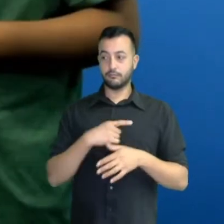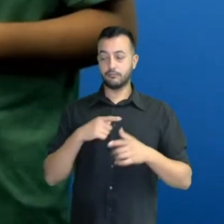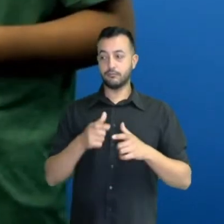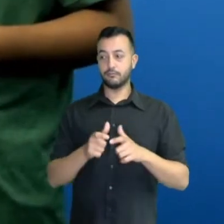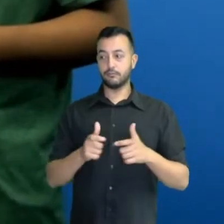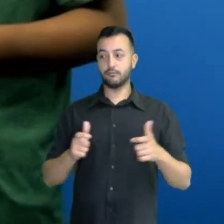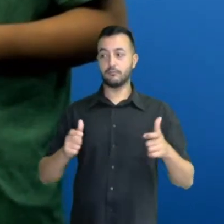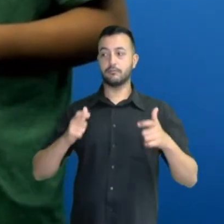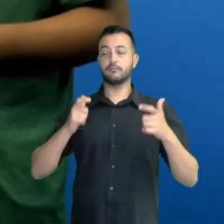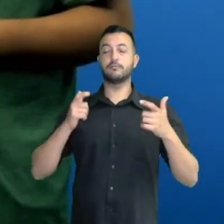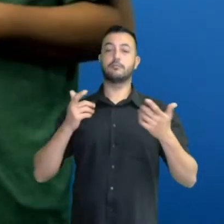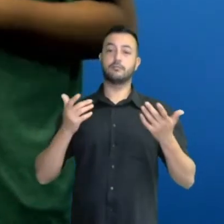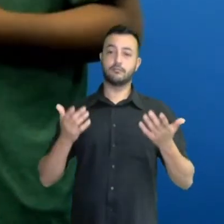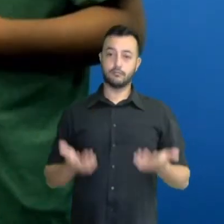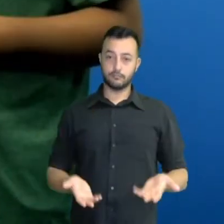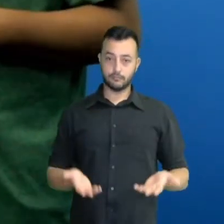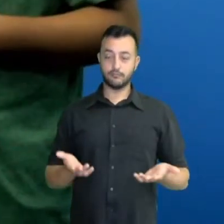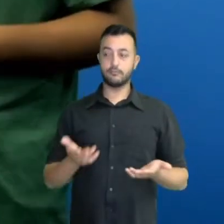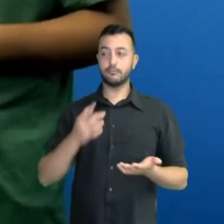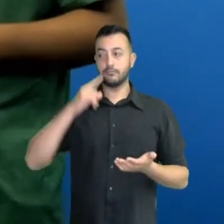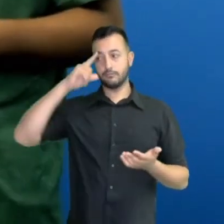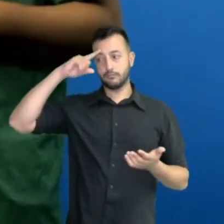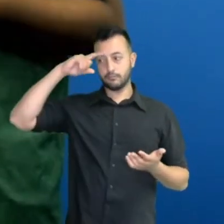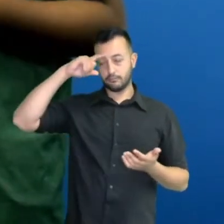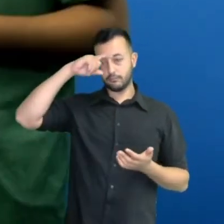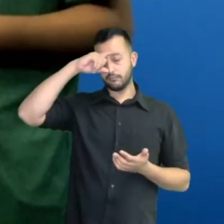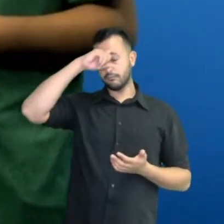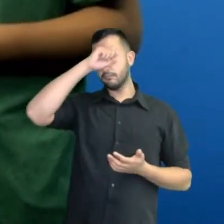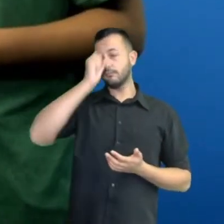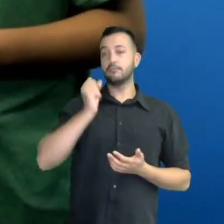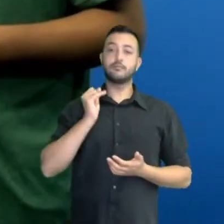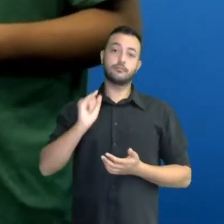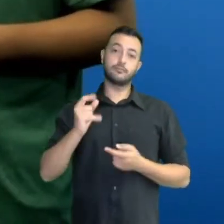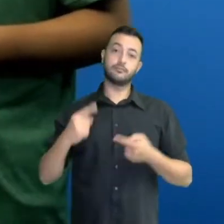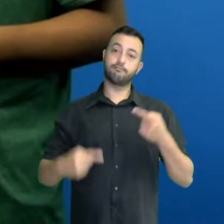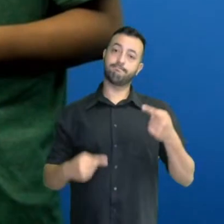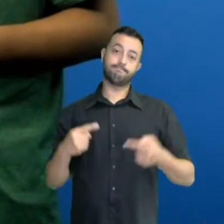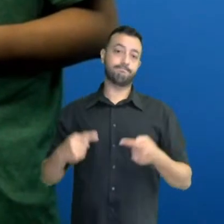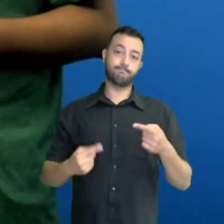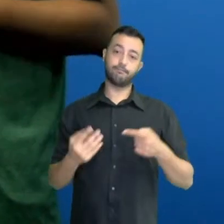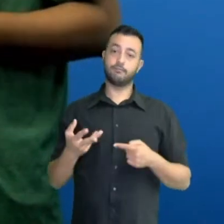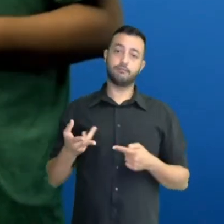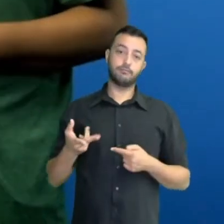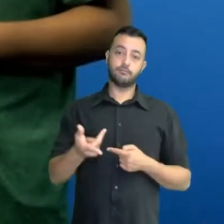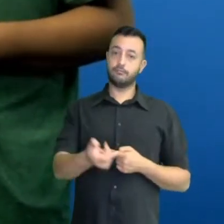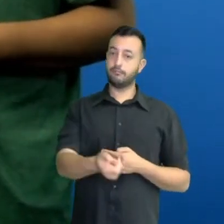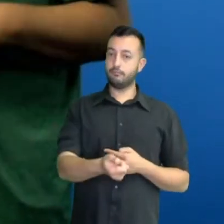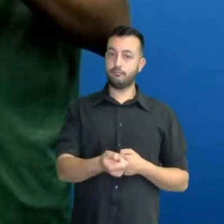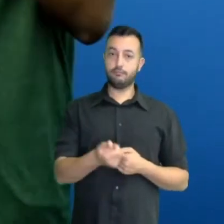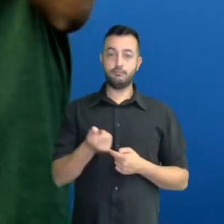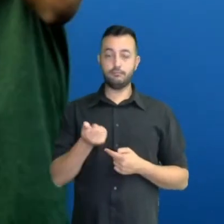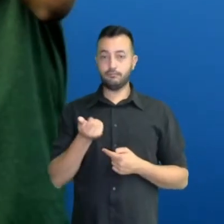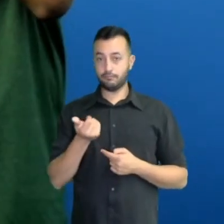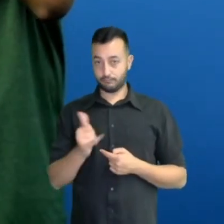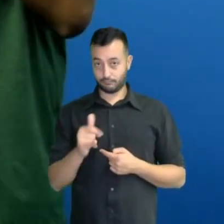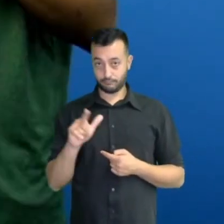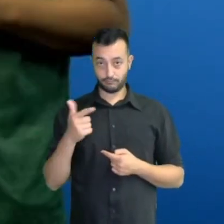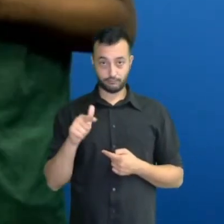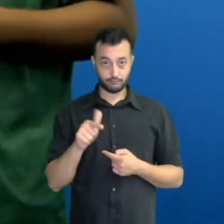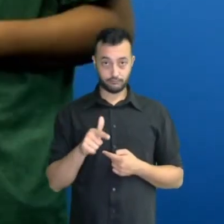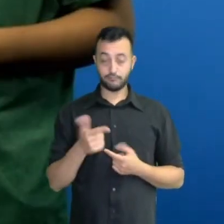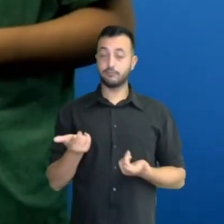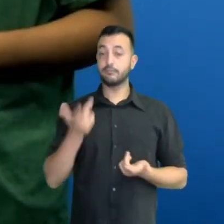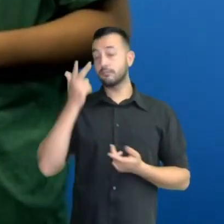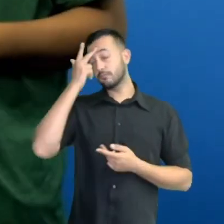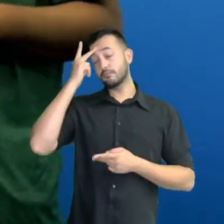inchaço, né? E é muito difícil, né? Se você não tiver políticas eficientes, absorver toda